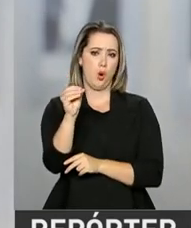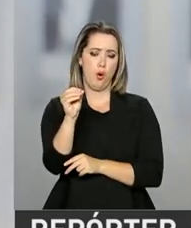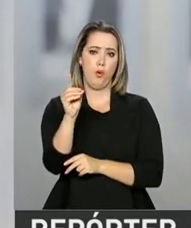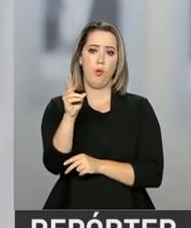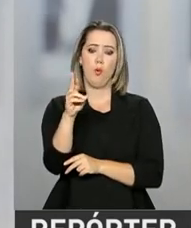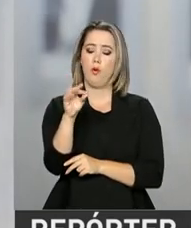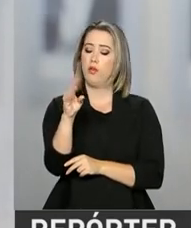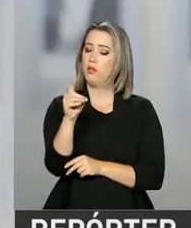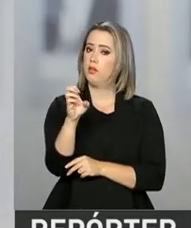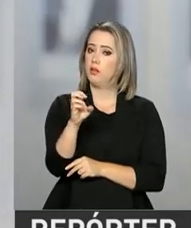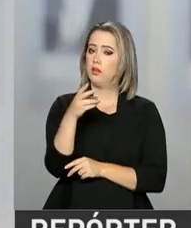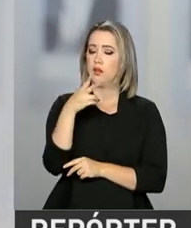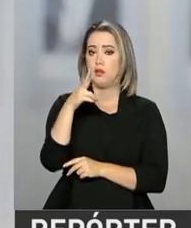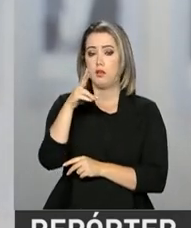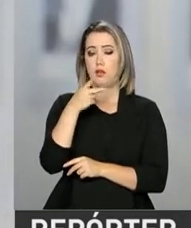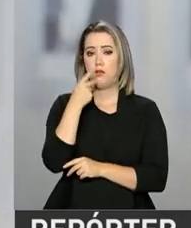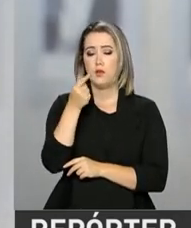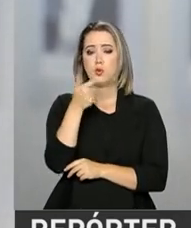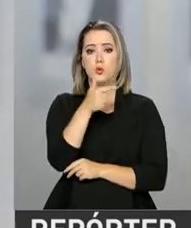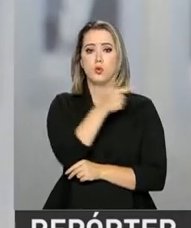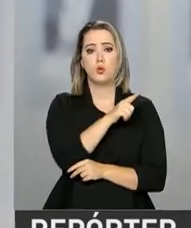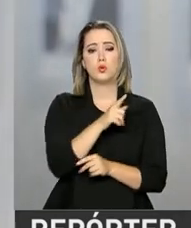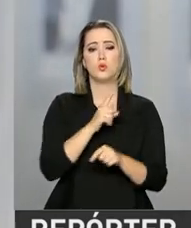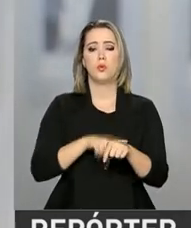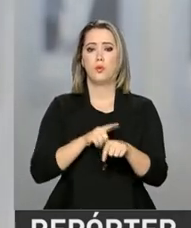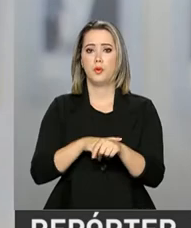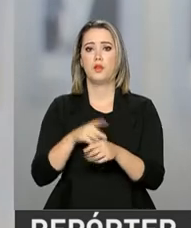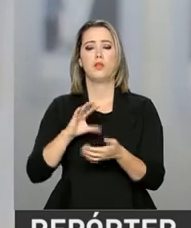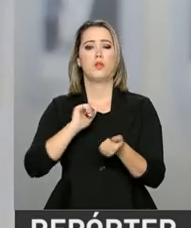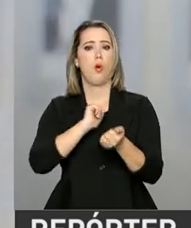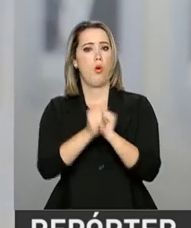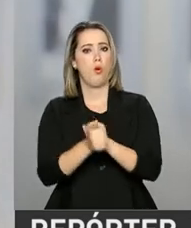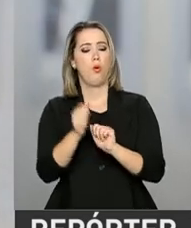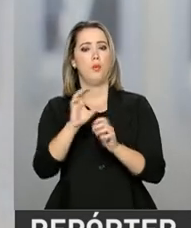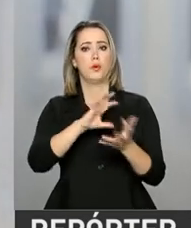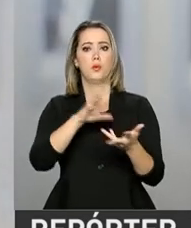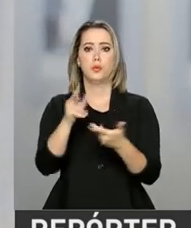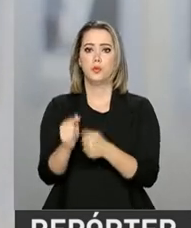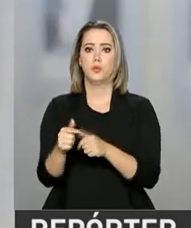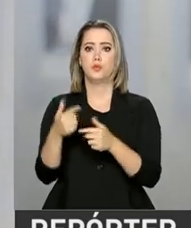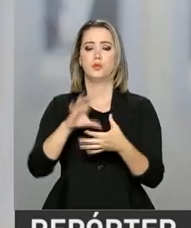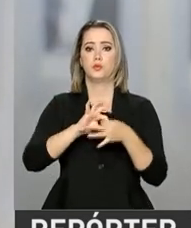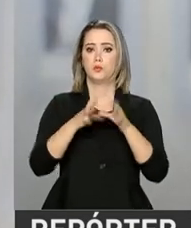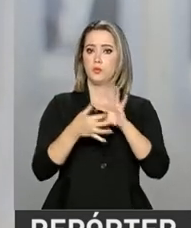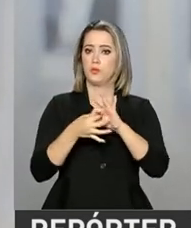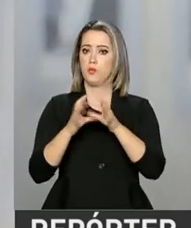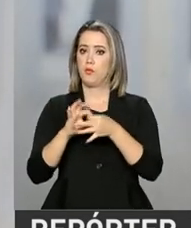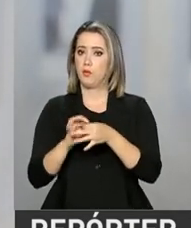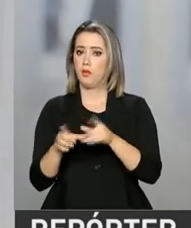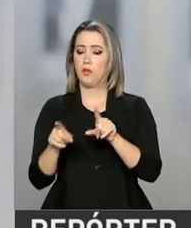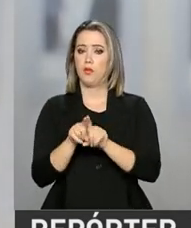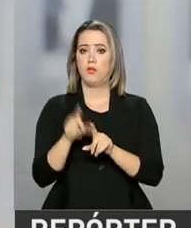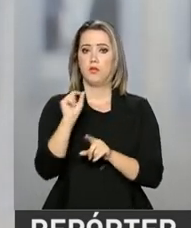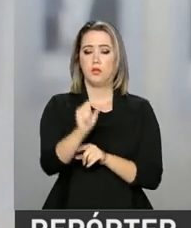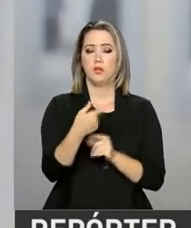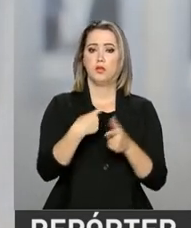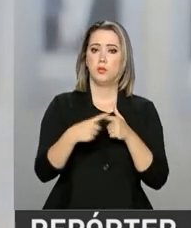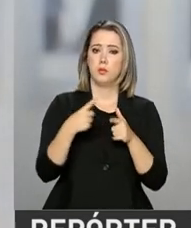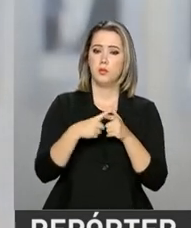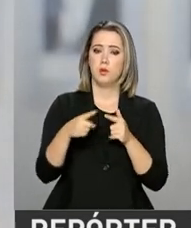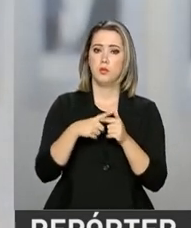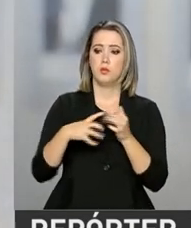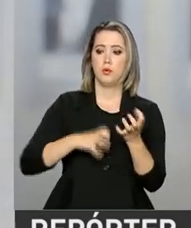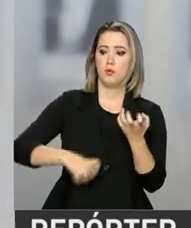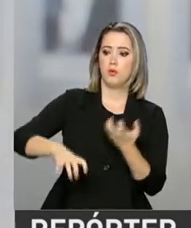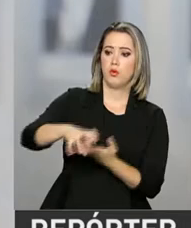tropas federais foram acionados como na copa do mundo em 2014 e os jogos olímpicos em 2016 e em situações de greve